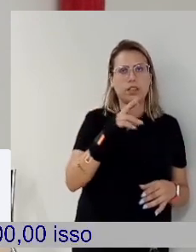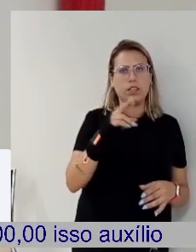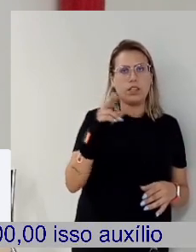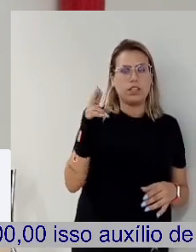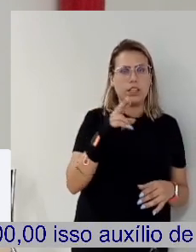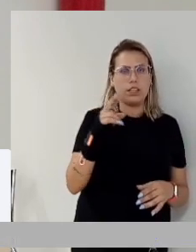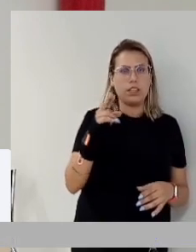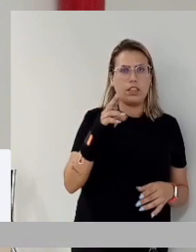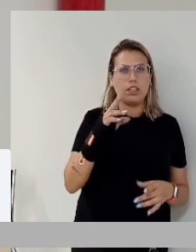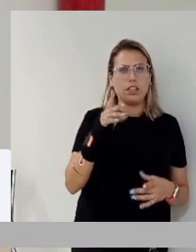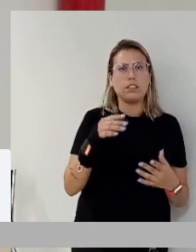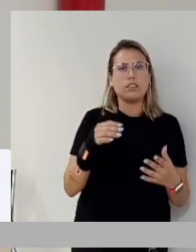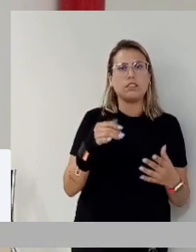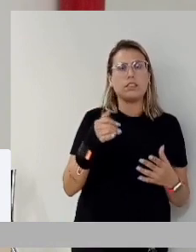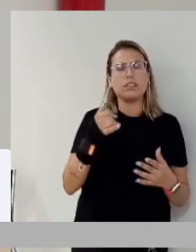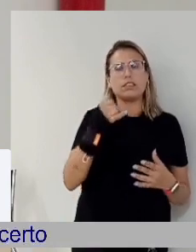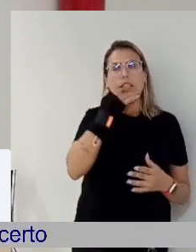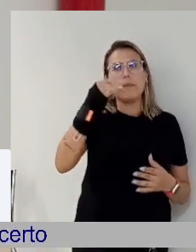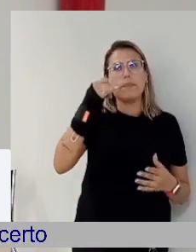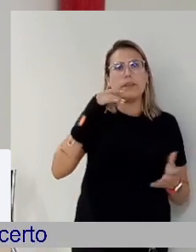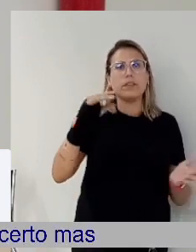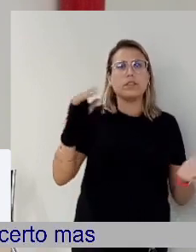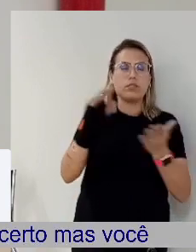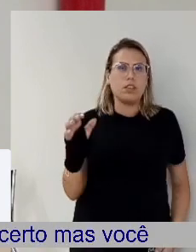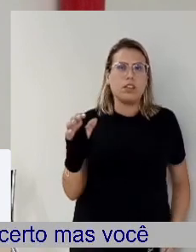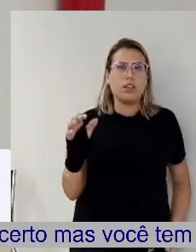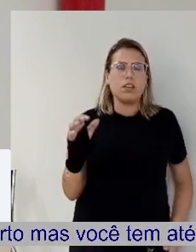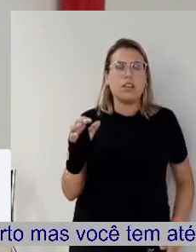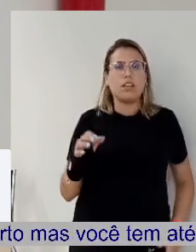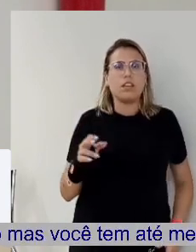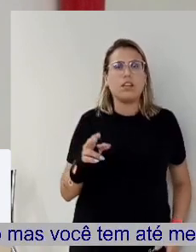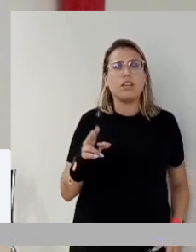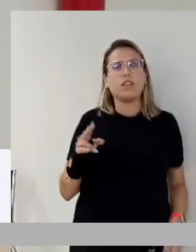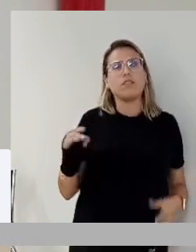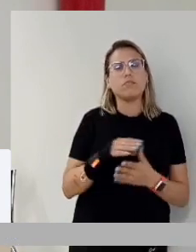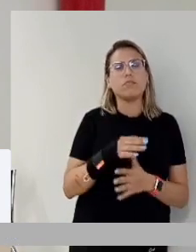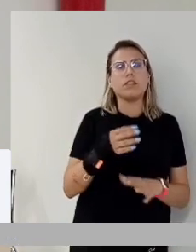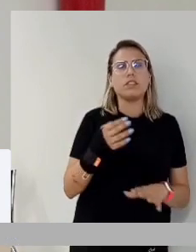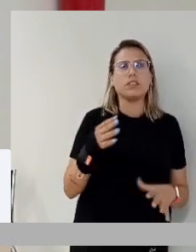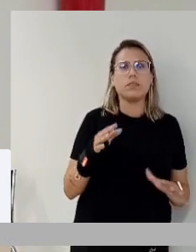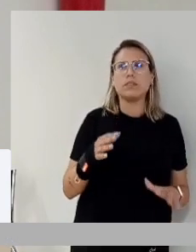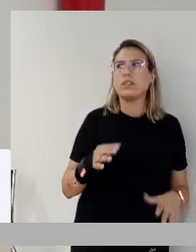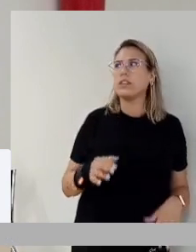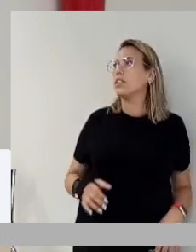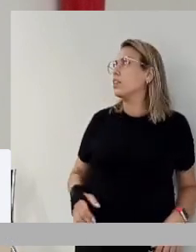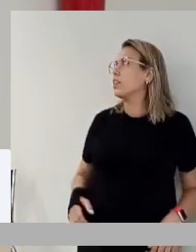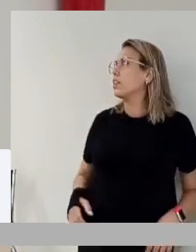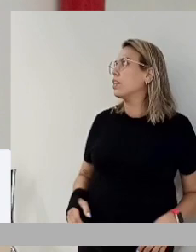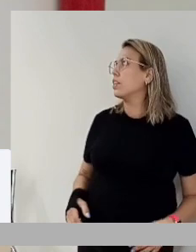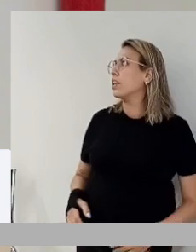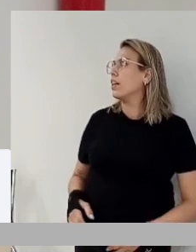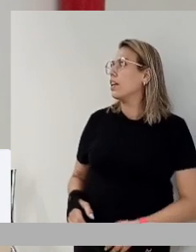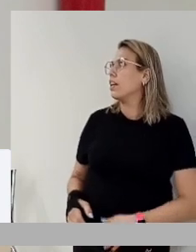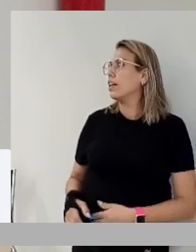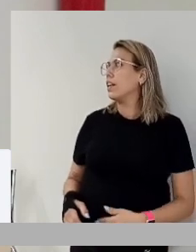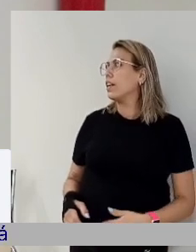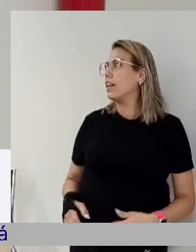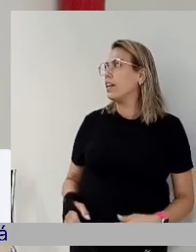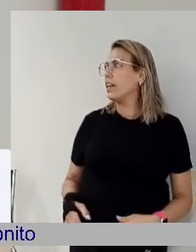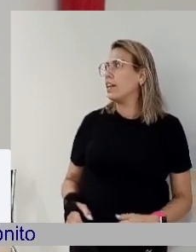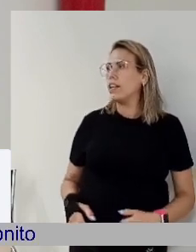acordo com a arrecadação do Estado certo mas você tem até me comentar 300.000 se fosse 300.000 CL tá